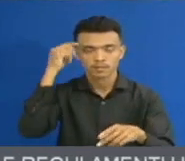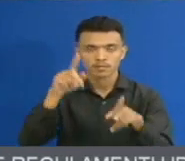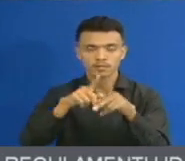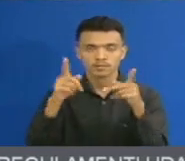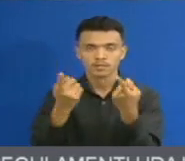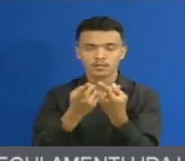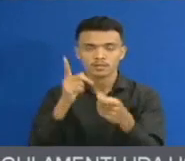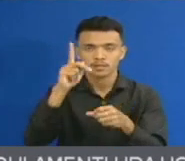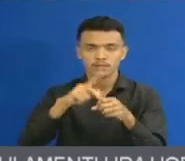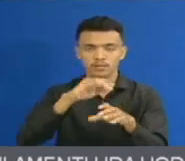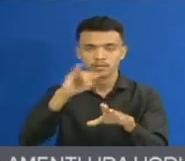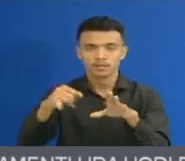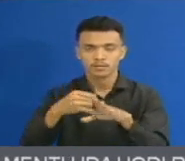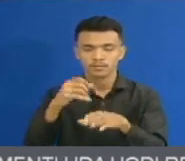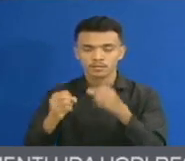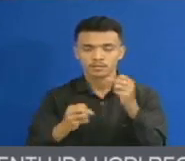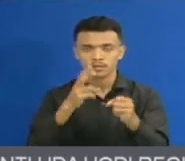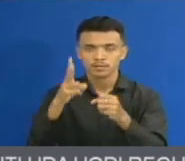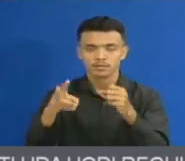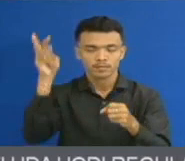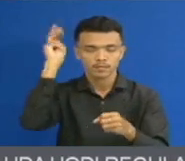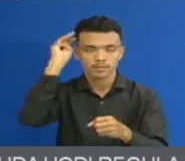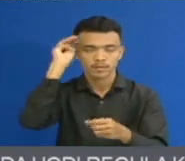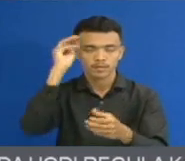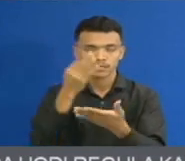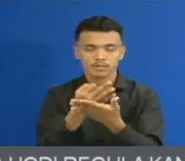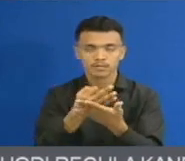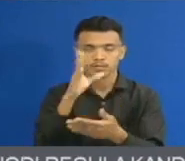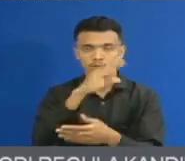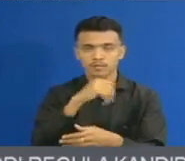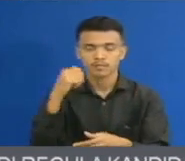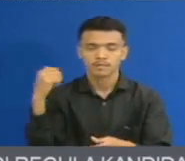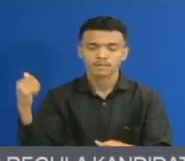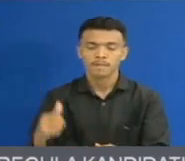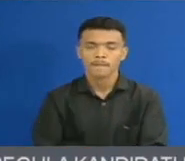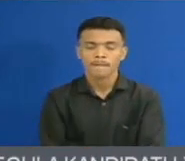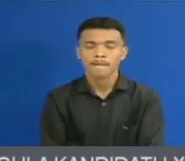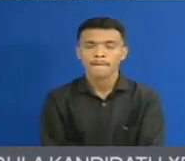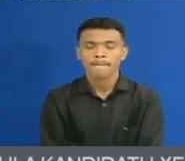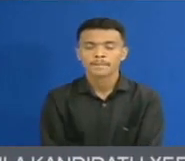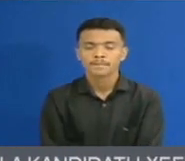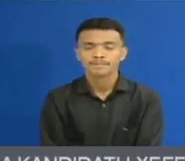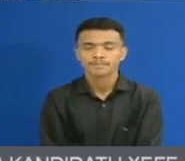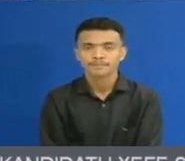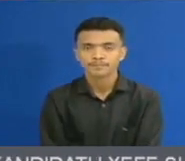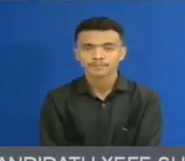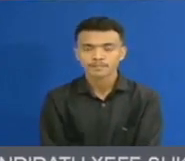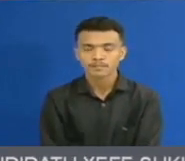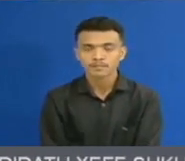petróleo, inclui sociedade civil, Ministério Finanças, no selutan. Russi Lautem, Júlio Seixas, ba RTL.